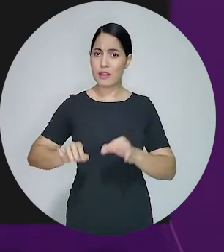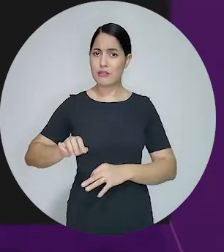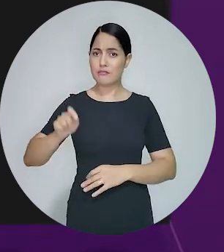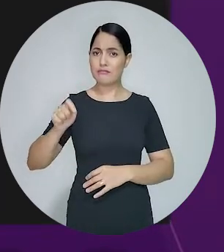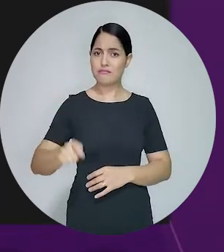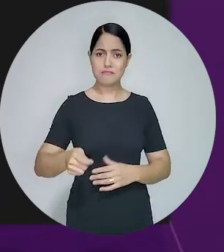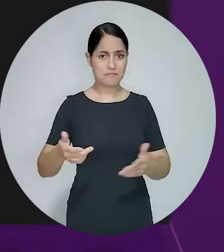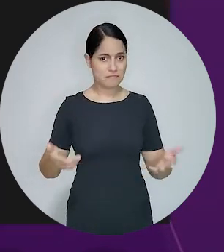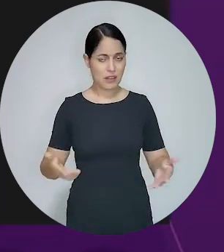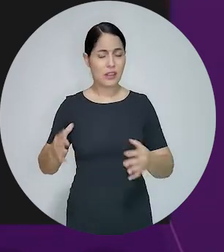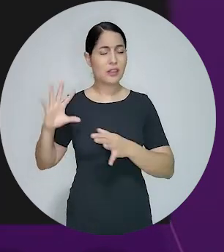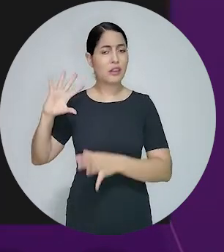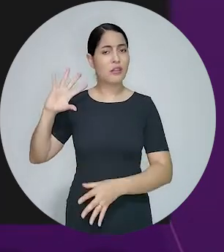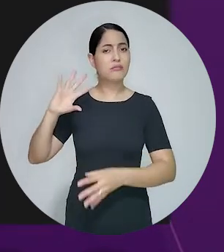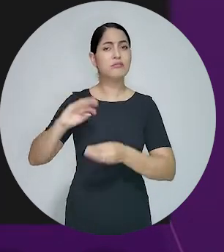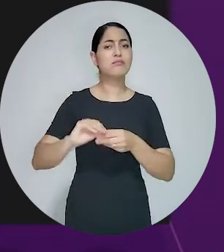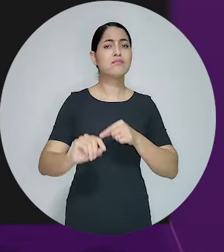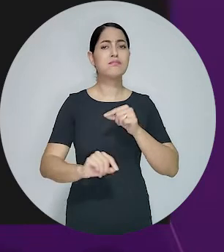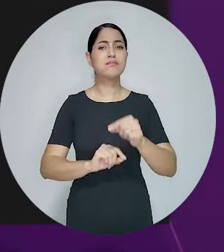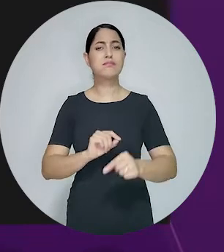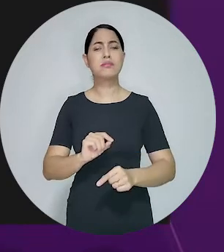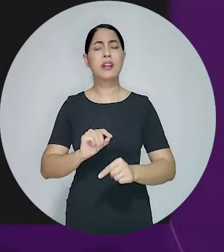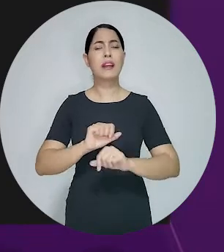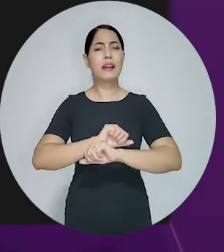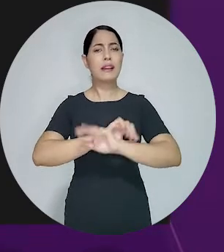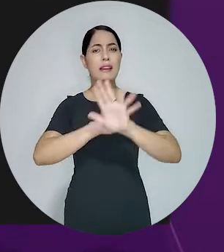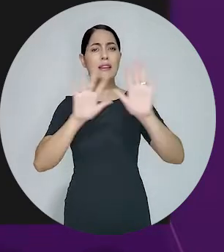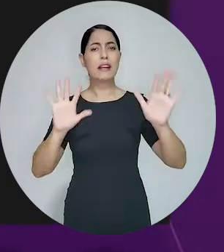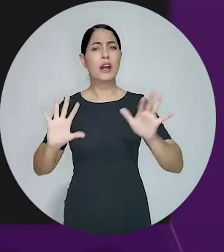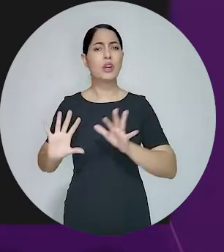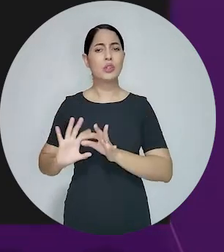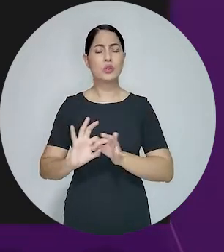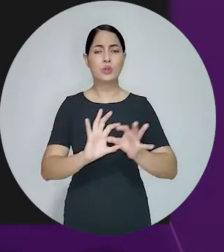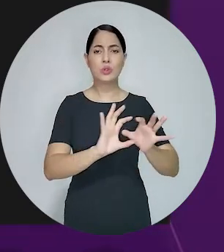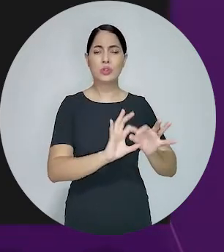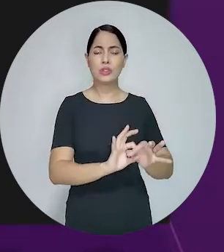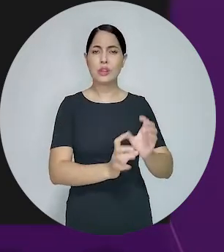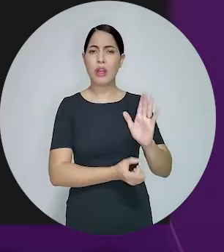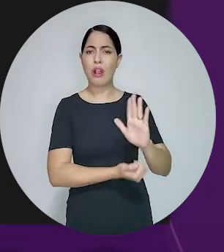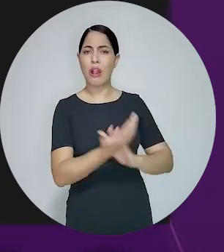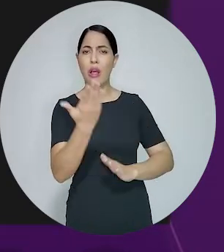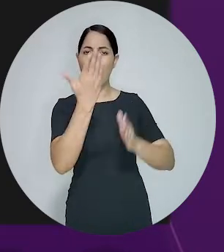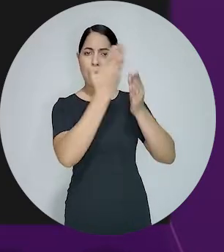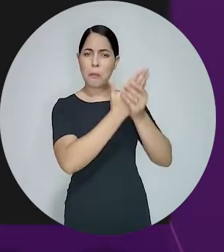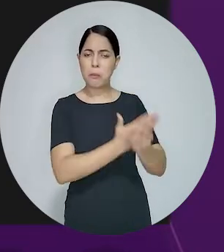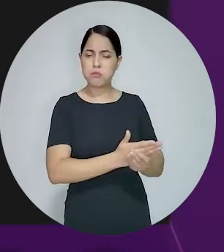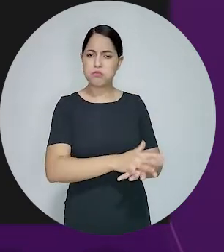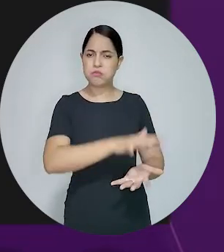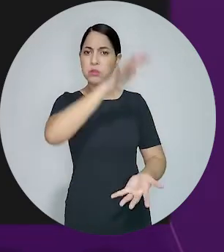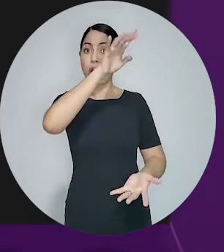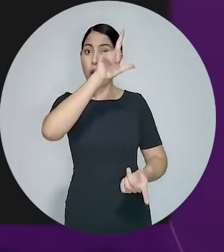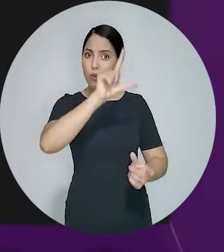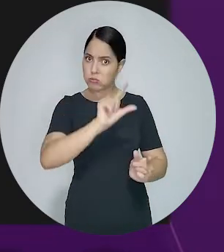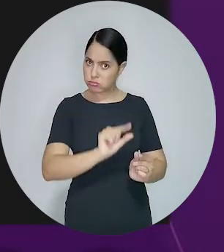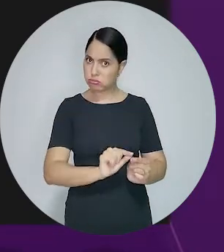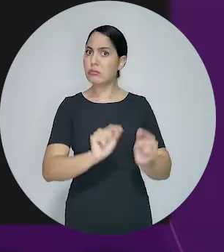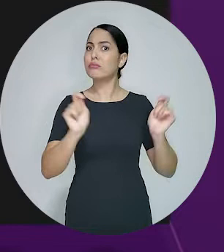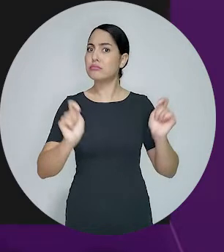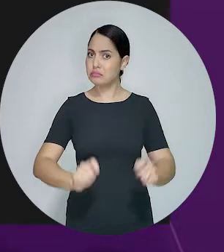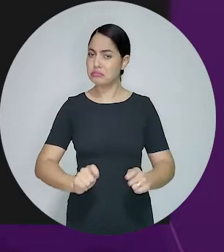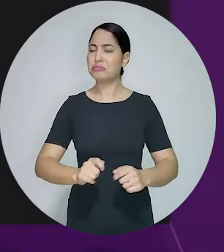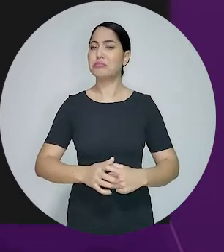bastante, no sentido até objetivo de redução do número de processos, né? Então